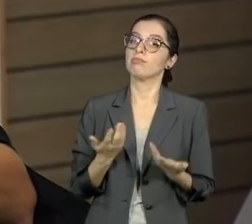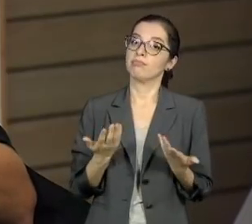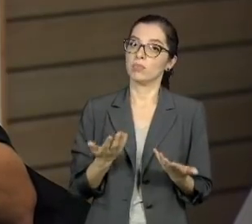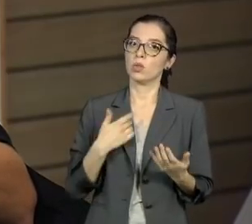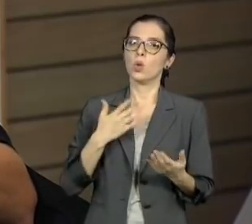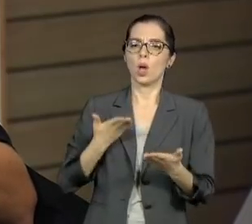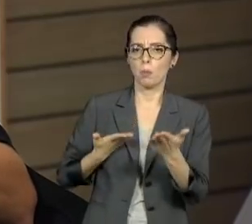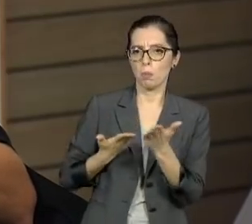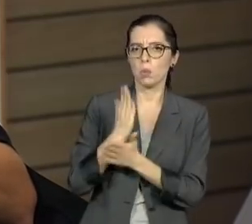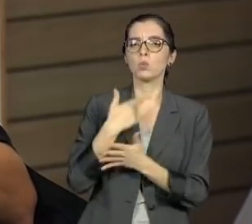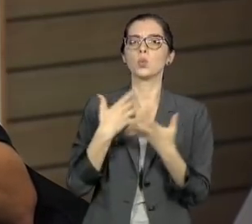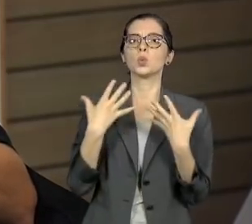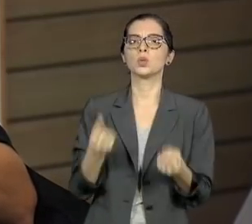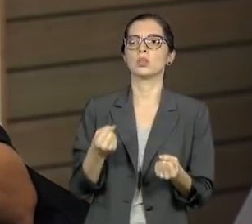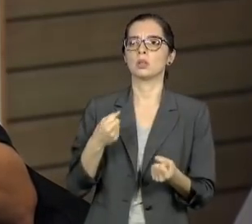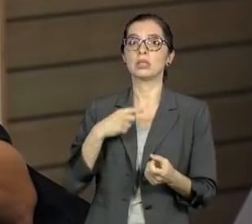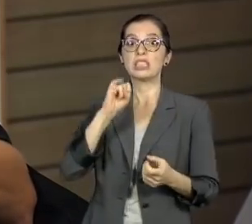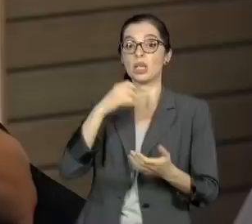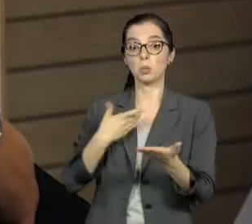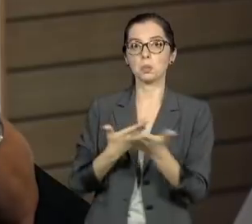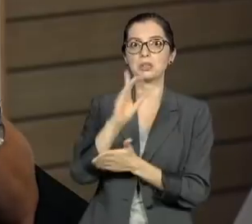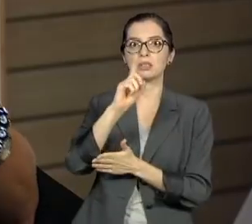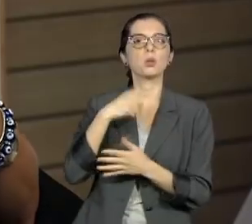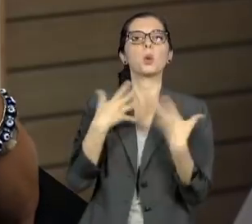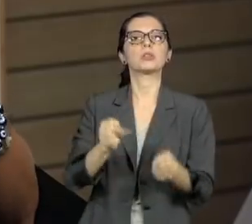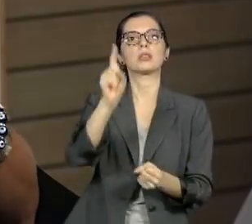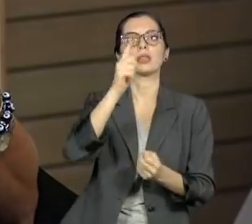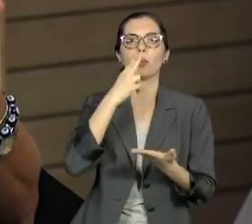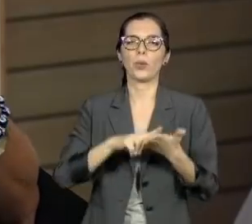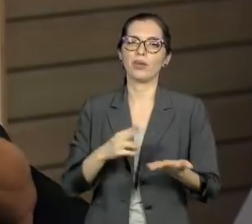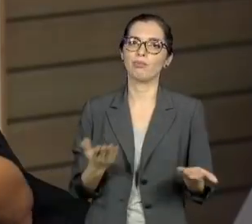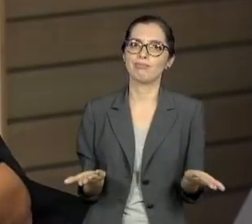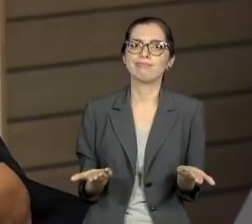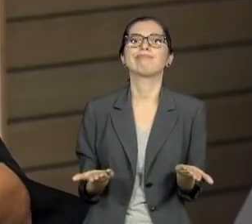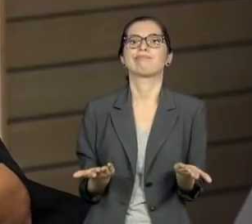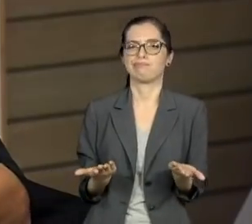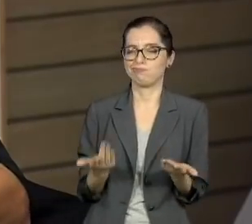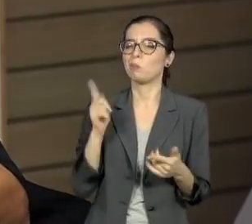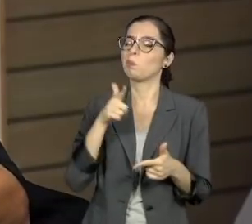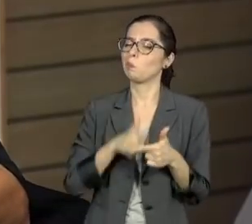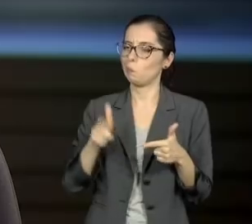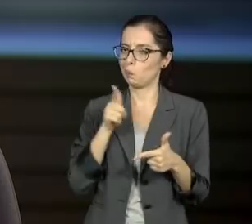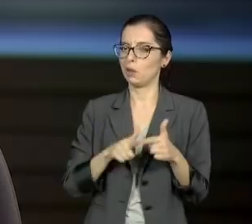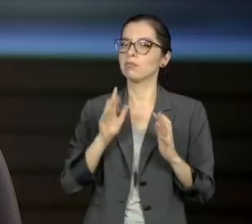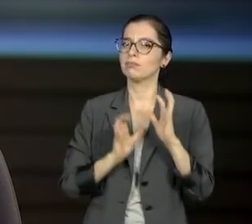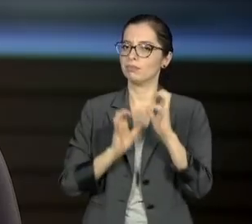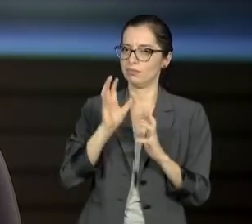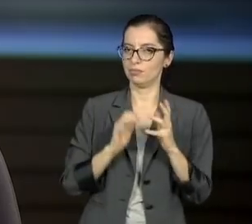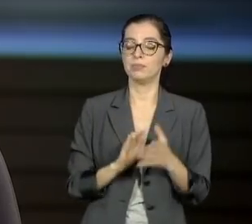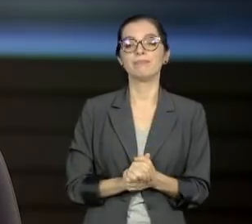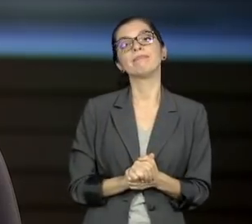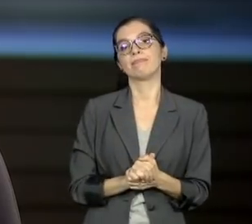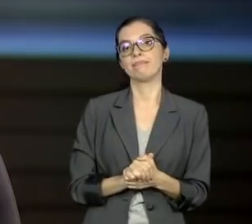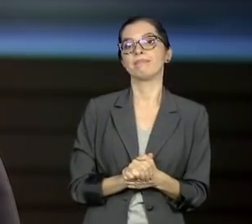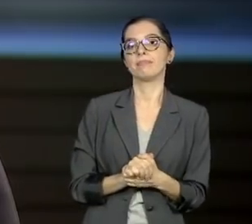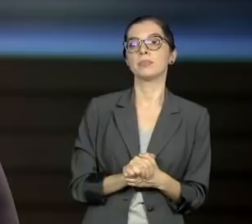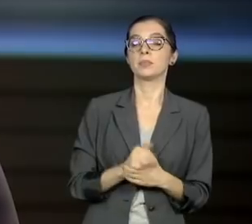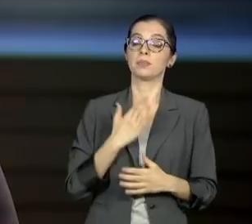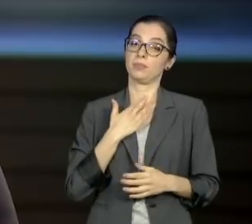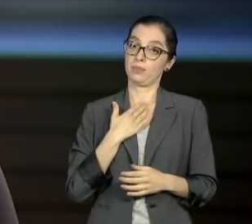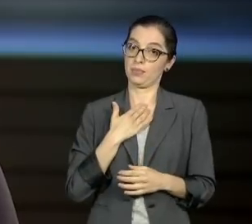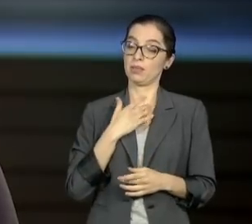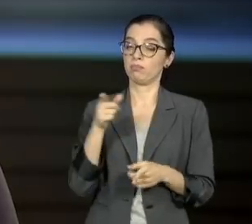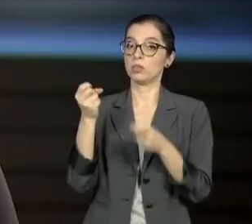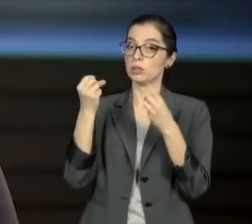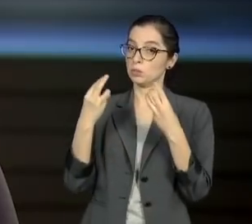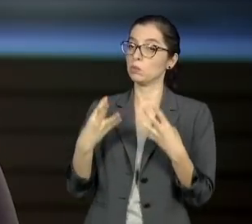Então, a gente pode esperar aí, sim, uma crise constitucional se ele insistir nisso. Nesse caso aí a que a Patrícia se referiu, tem um componente